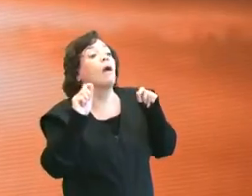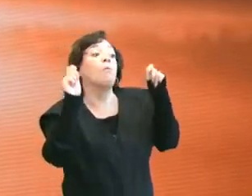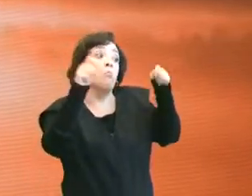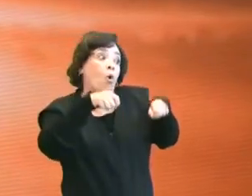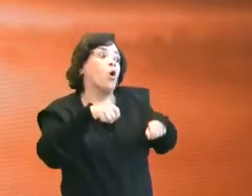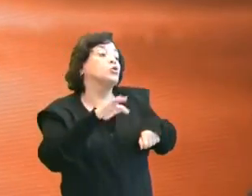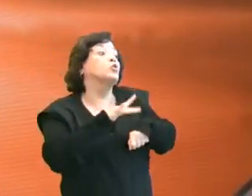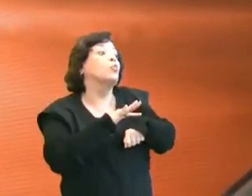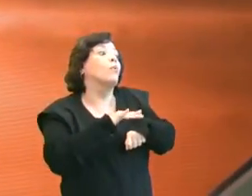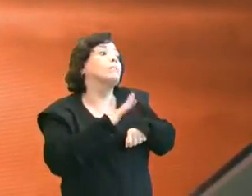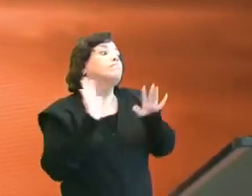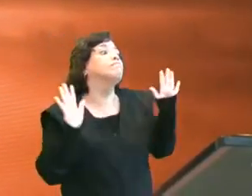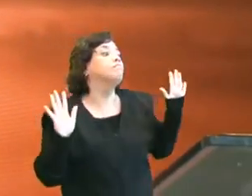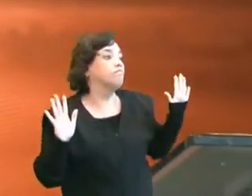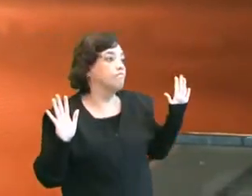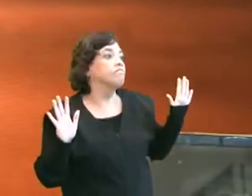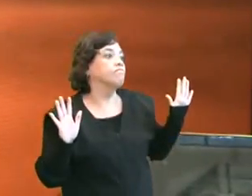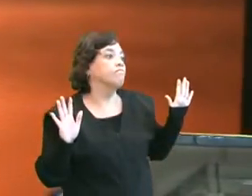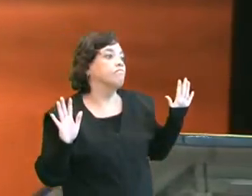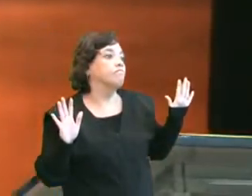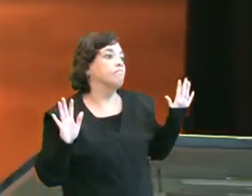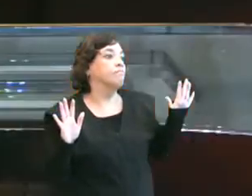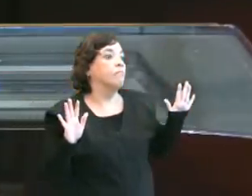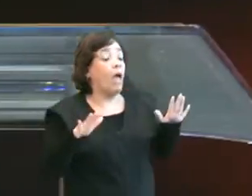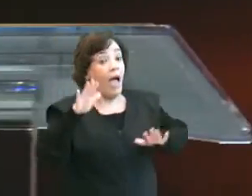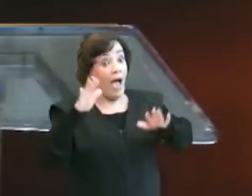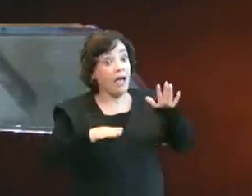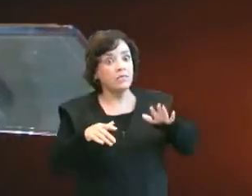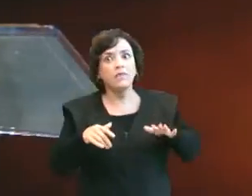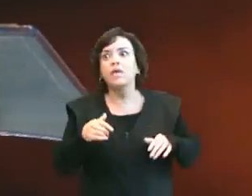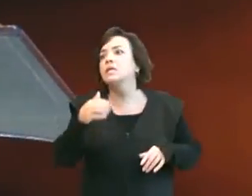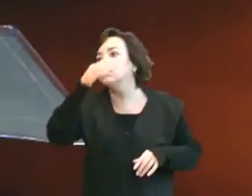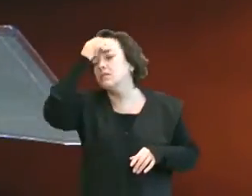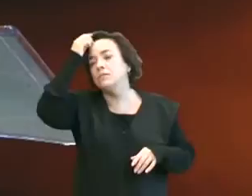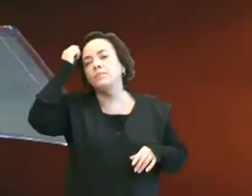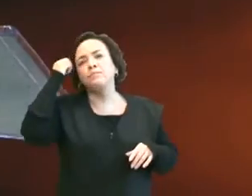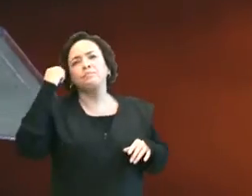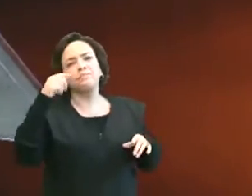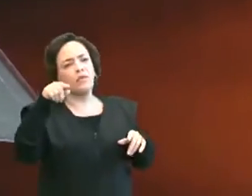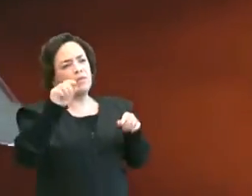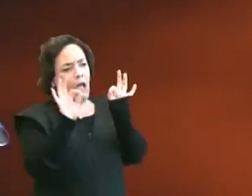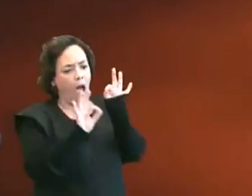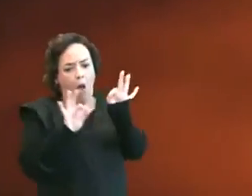Quantas vezes, organizando grandes eventos, organizando